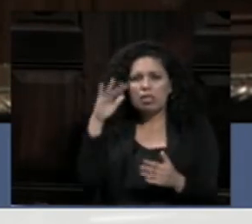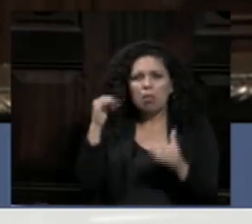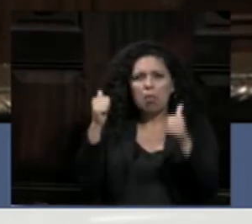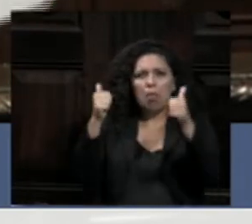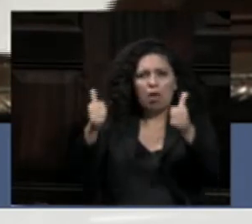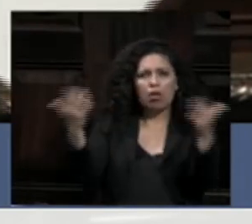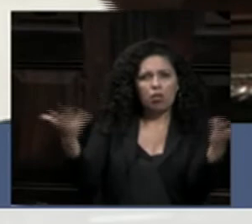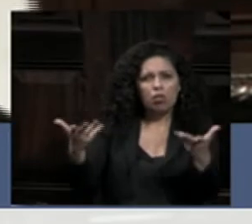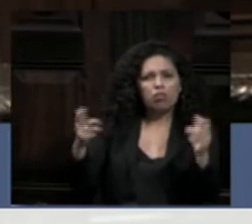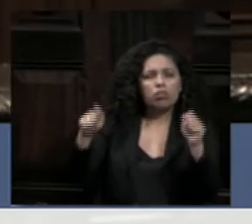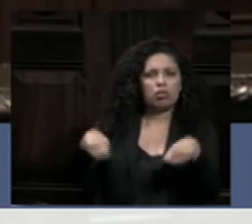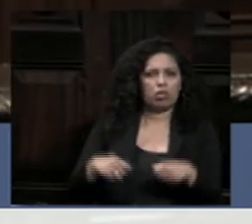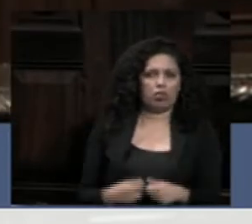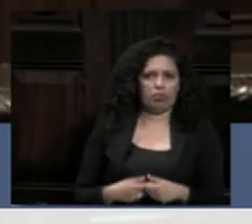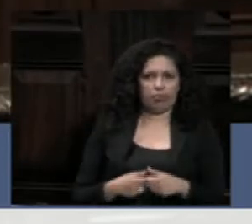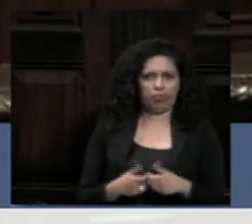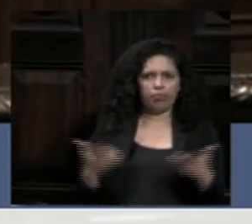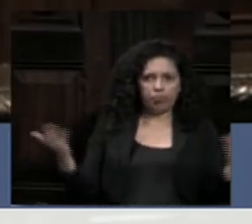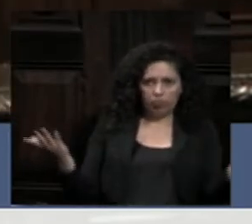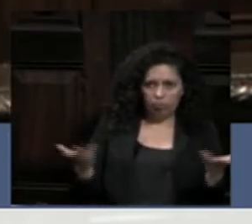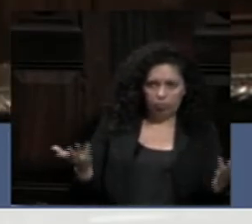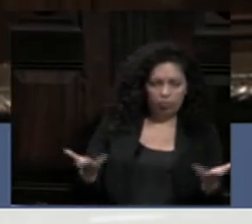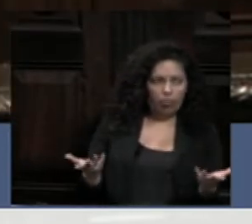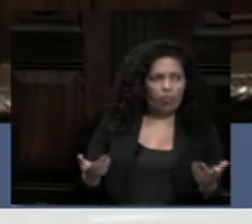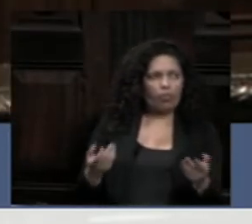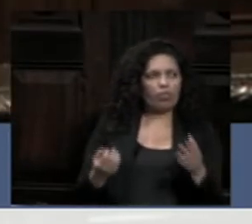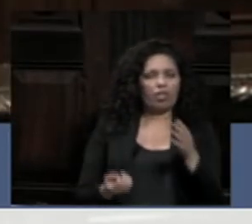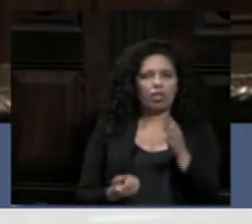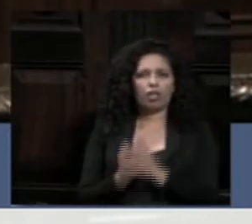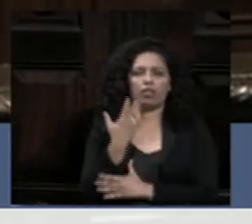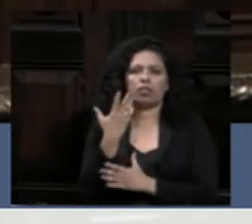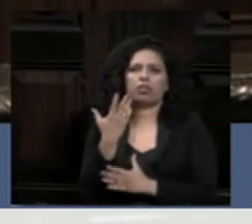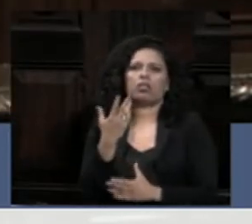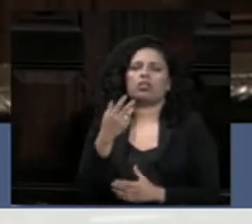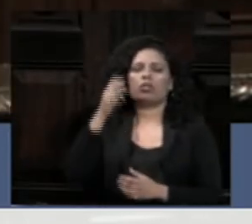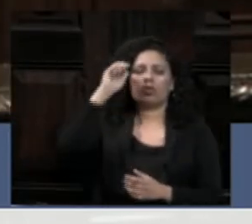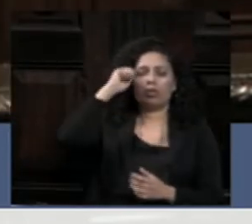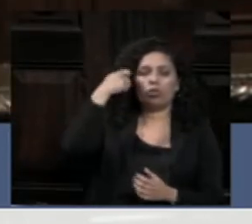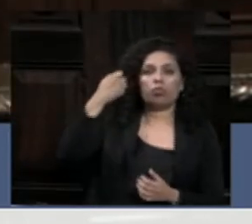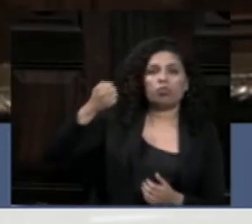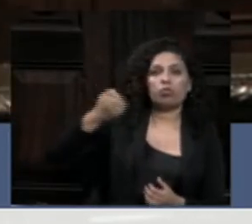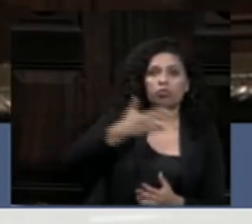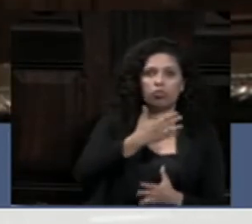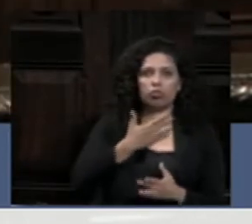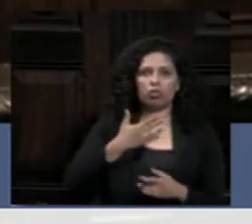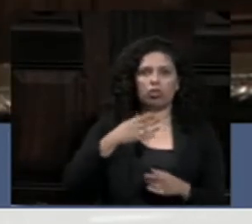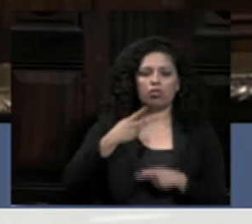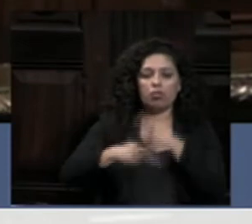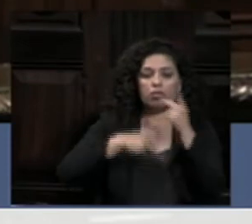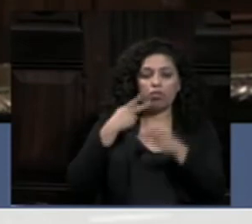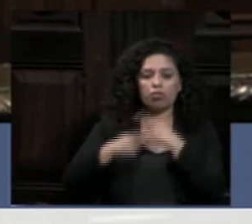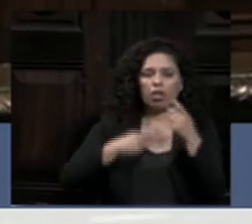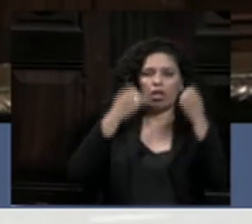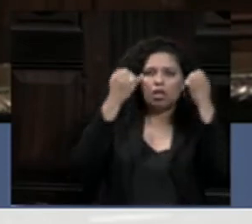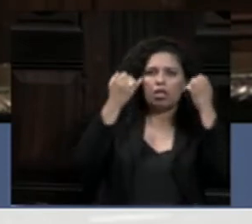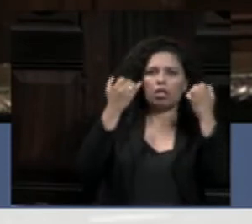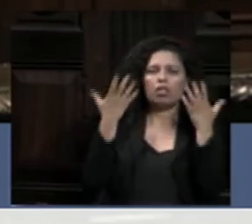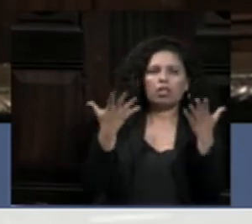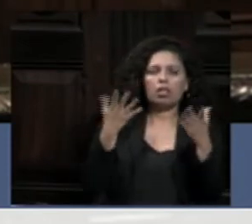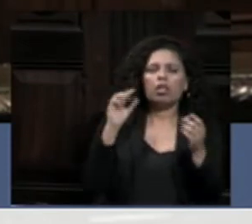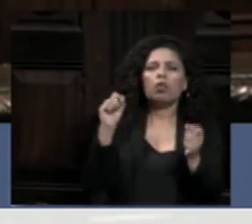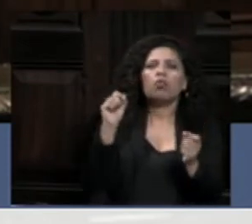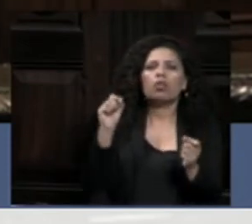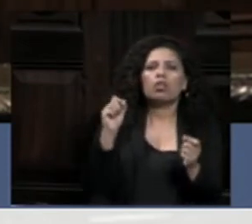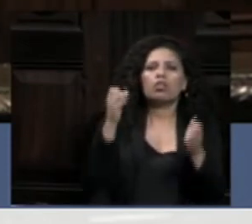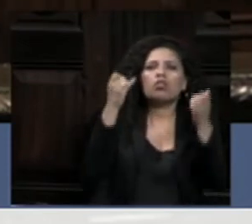África, que incentiva também a criação de circuitos que abrangem os caminhos da diáspora africana pelo estado